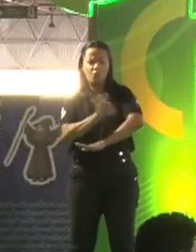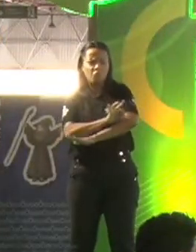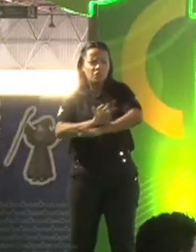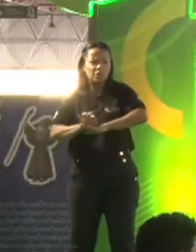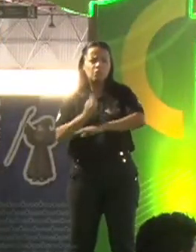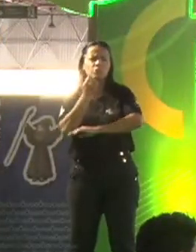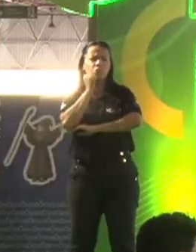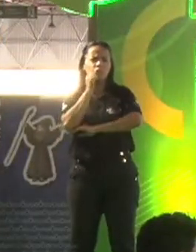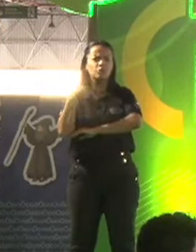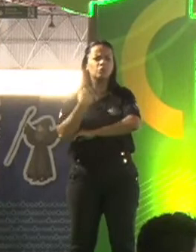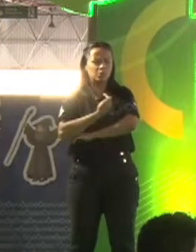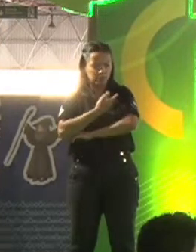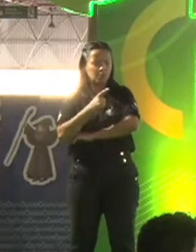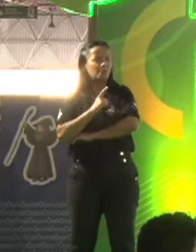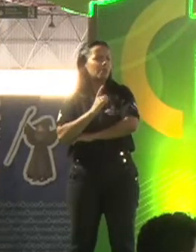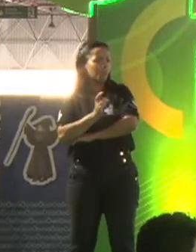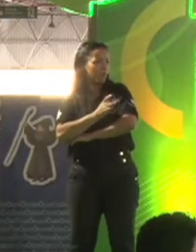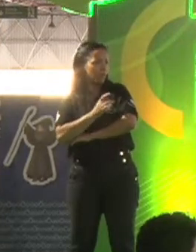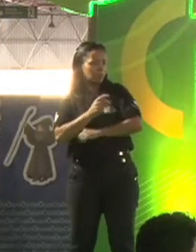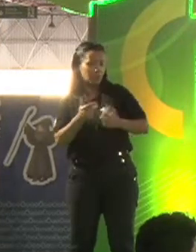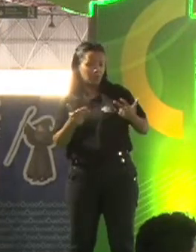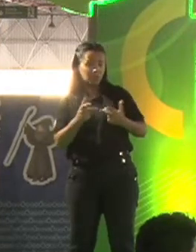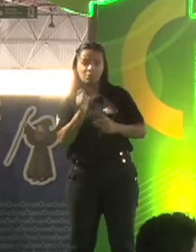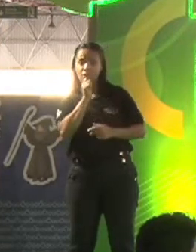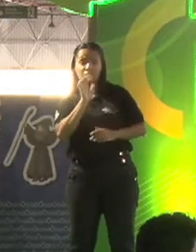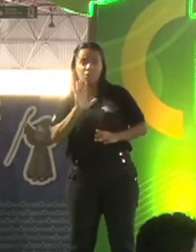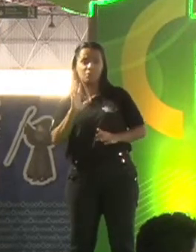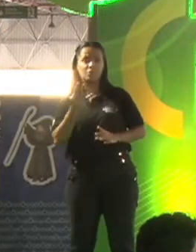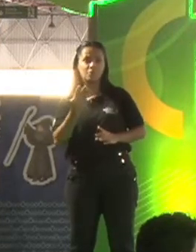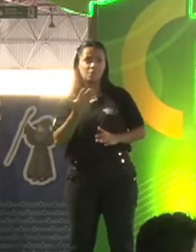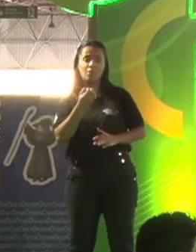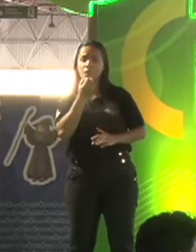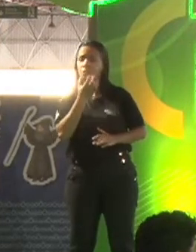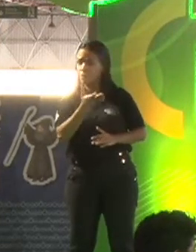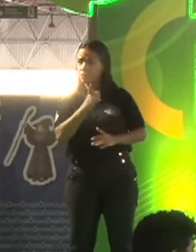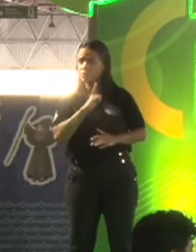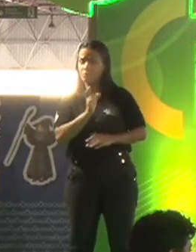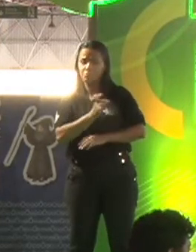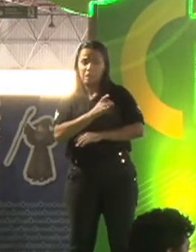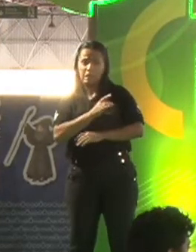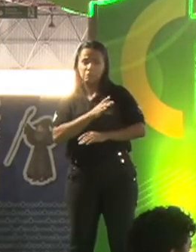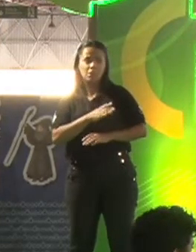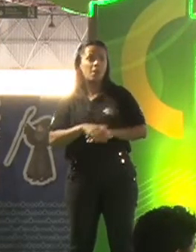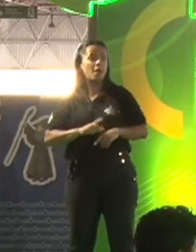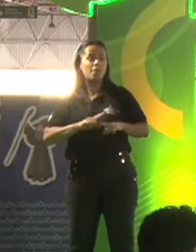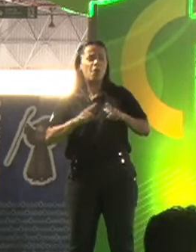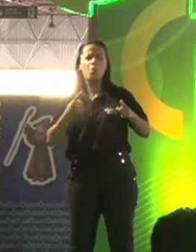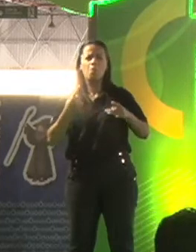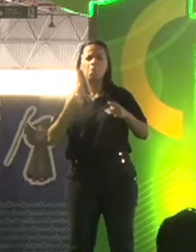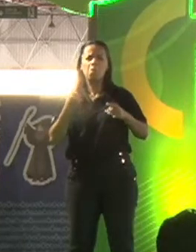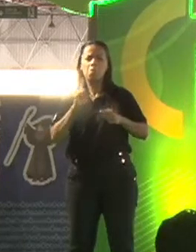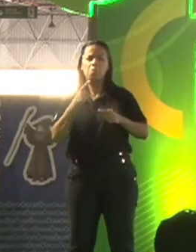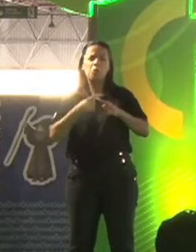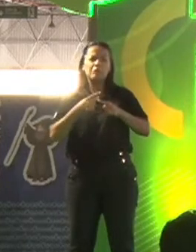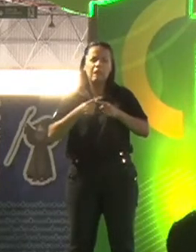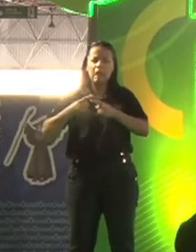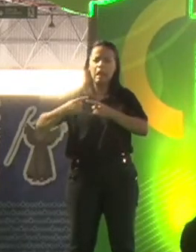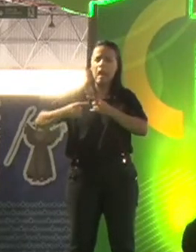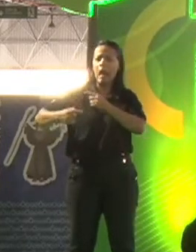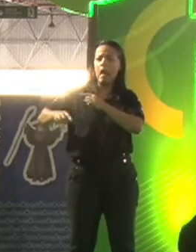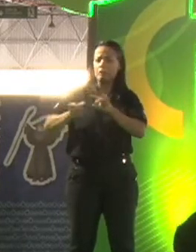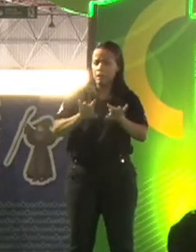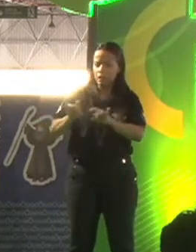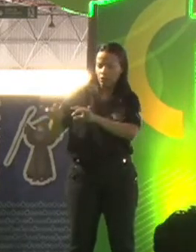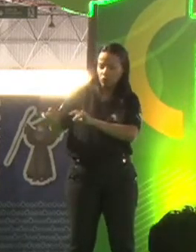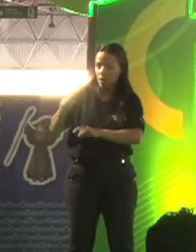discutiu sobre isso a gente já tem medo de algumas coisas que não aconteceram e que é bom que a gente tenha não porque a tecnologia por si só ela é perigosa